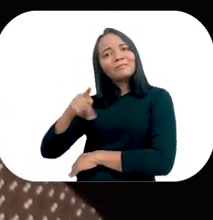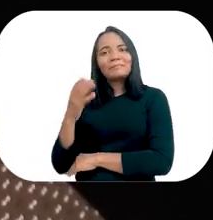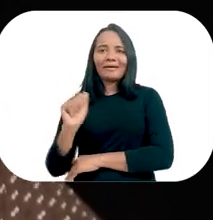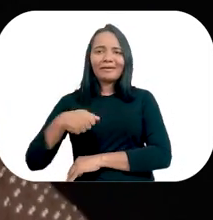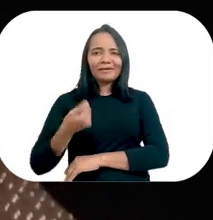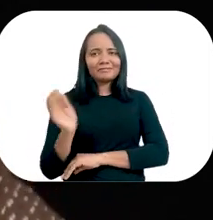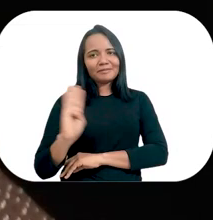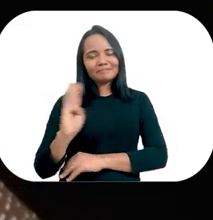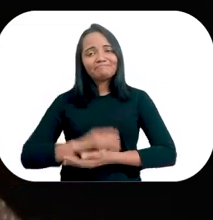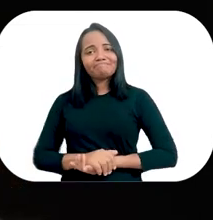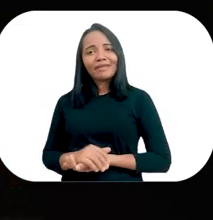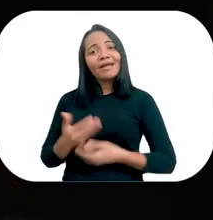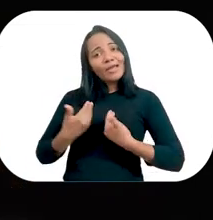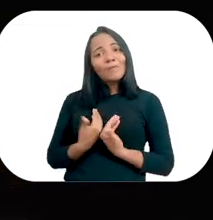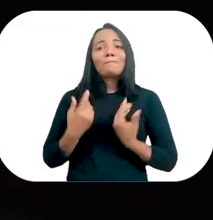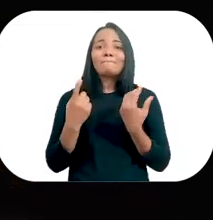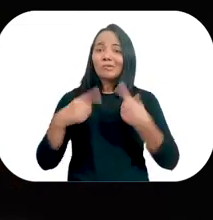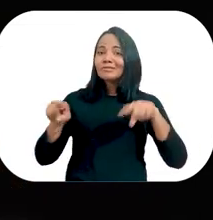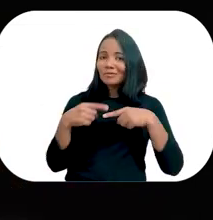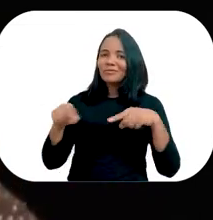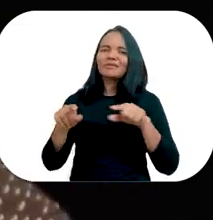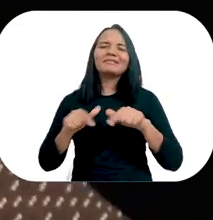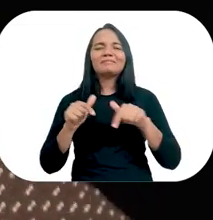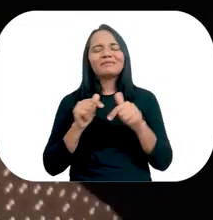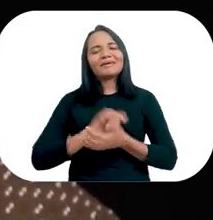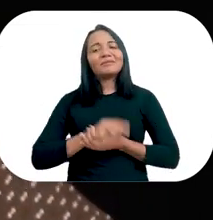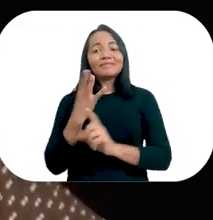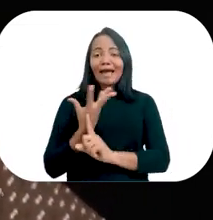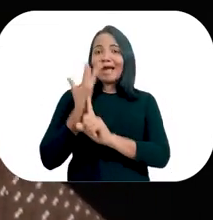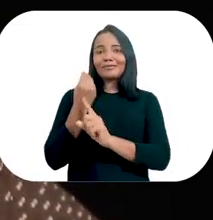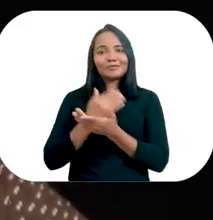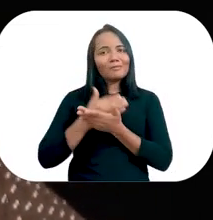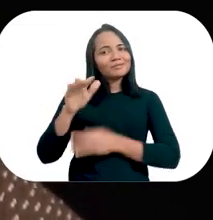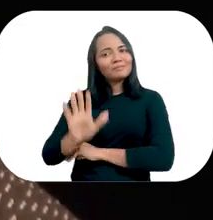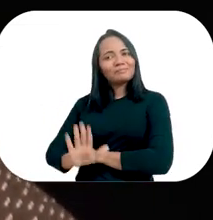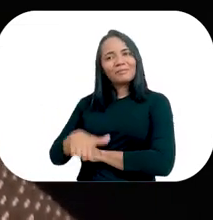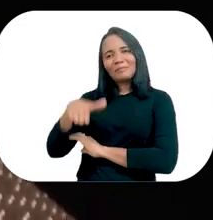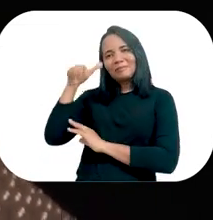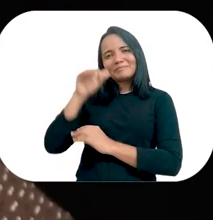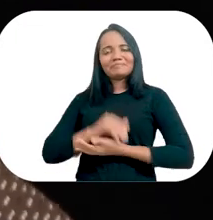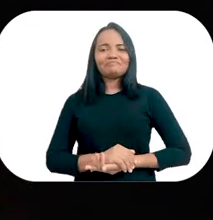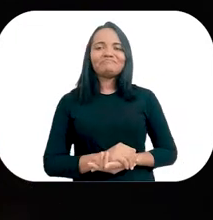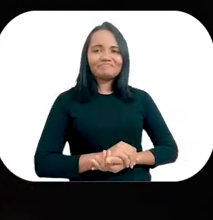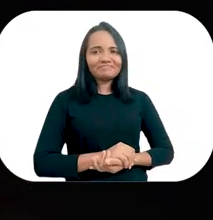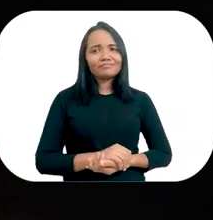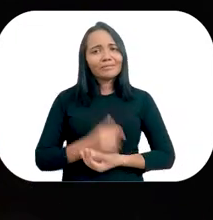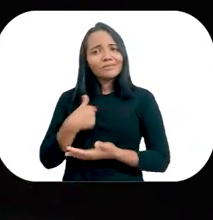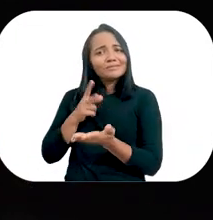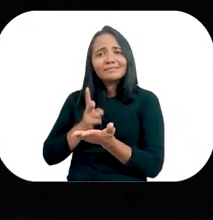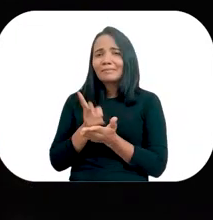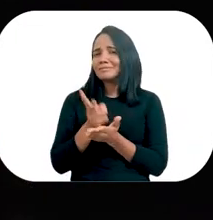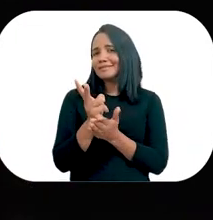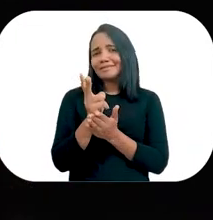Não vou dizer músico, sou artista, acho que desde que eu me entendo por gente. E sempre estive